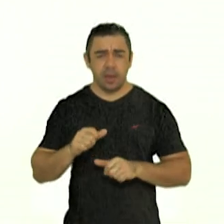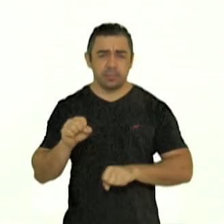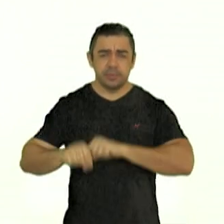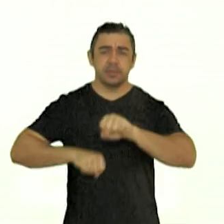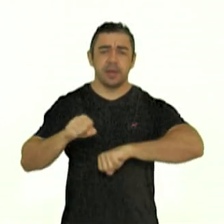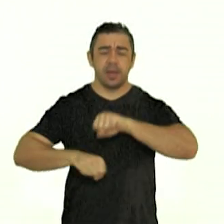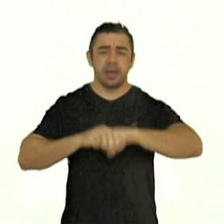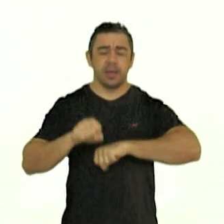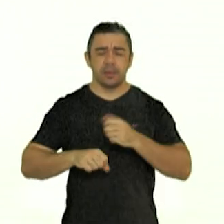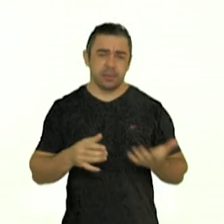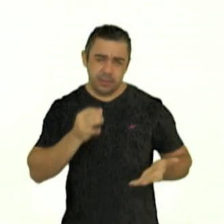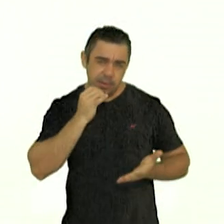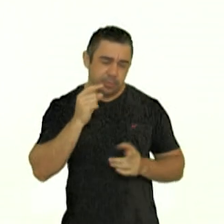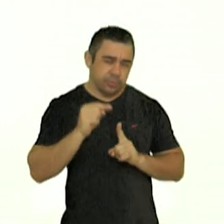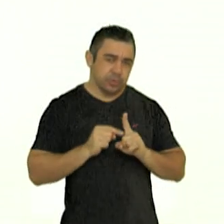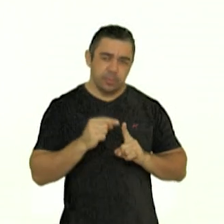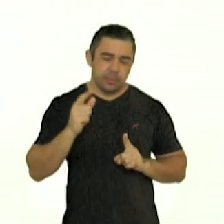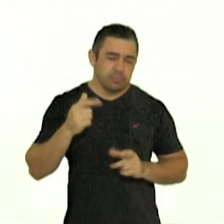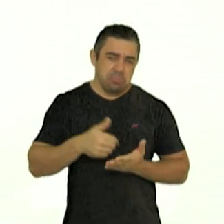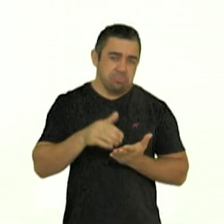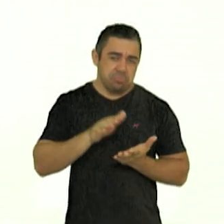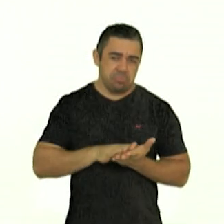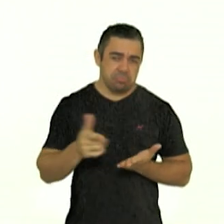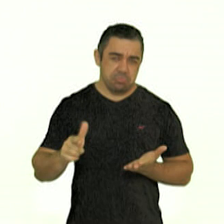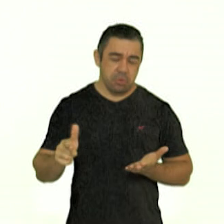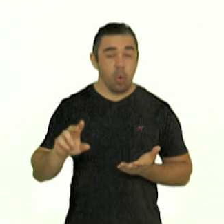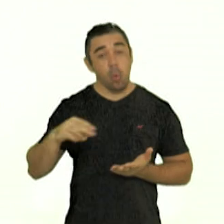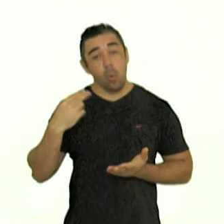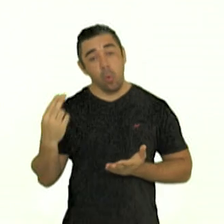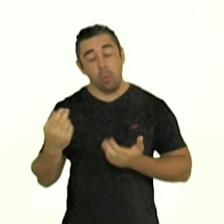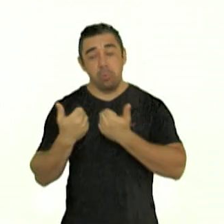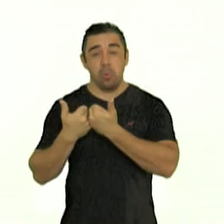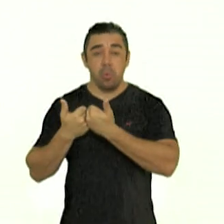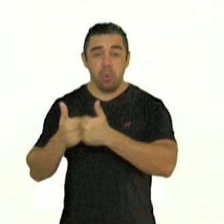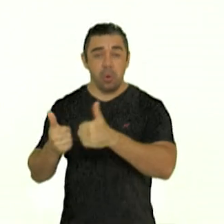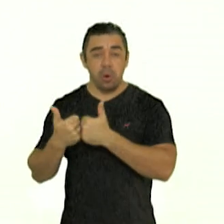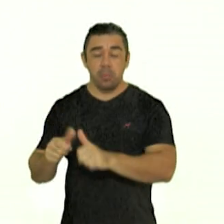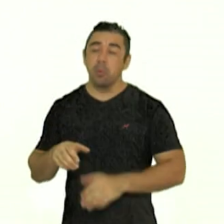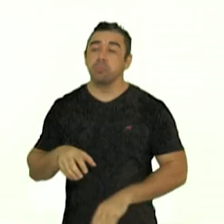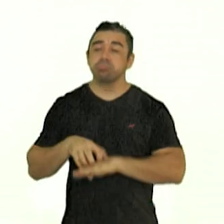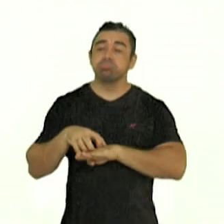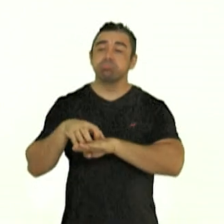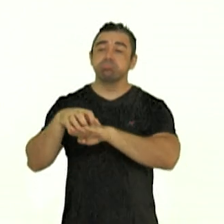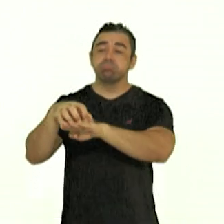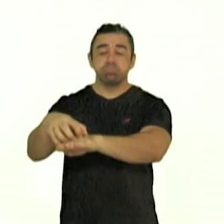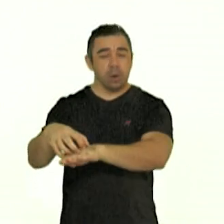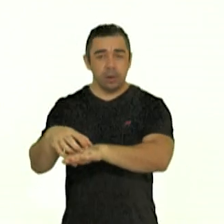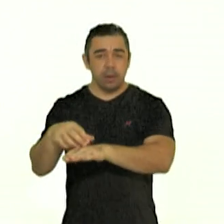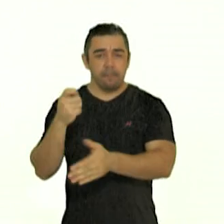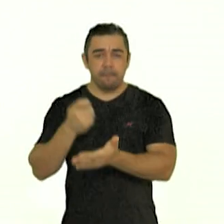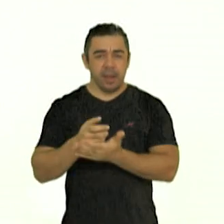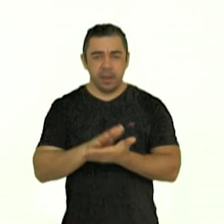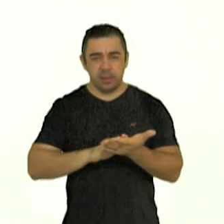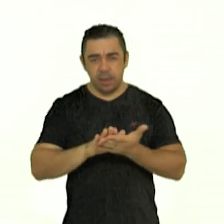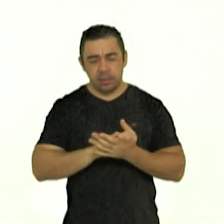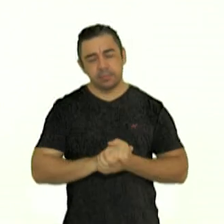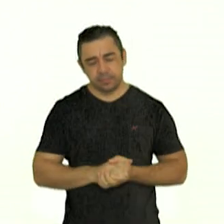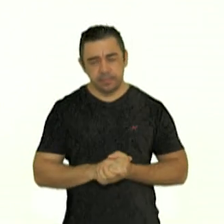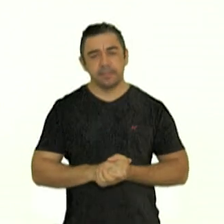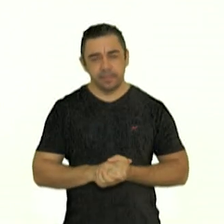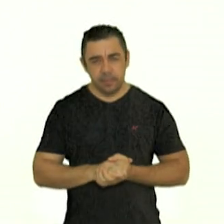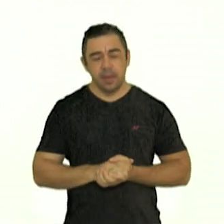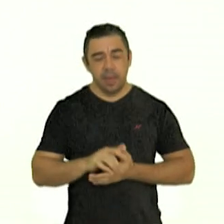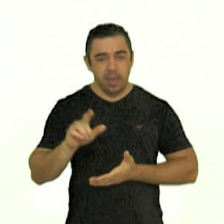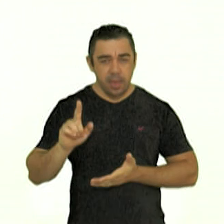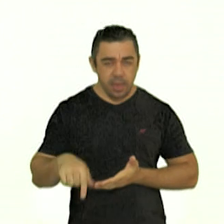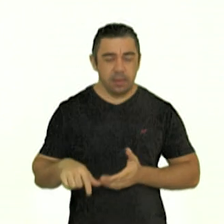de transporte, aí, optarem pela bicicleta ou pelo transporte coletivo de massa, né, com ônibus a taxa zero e tudo mais.